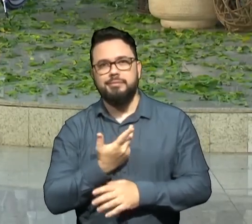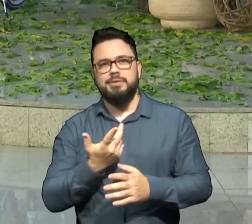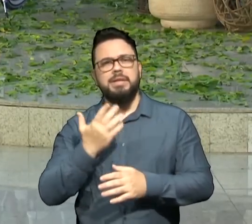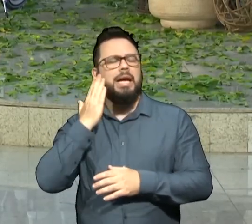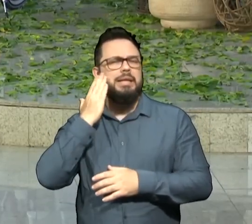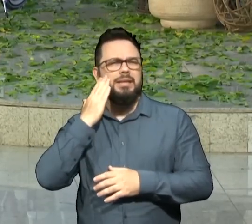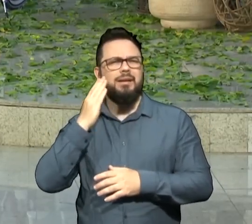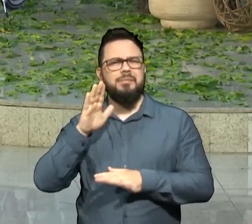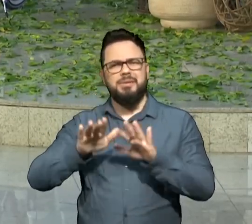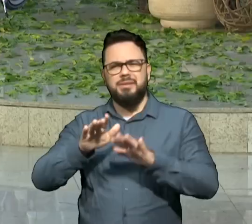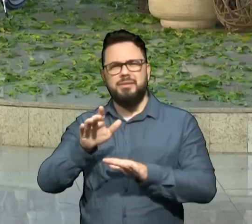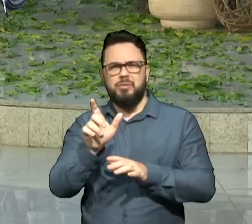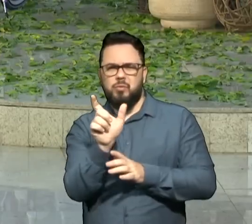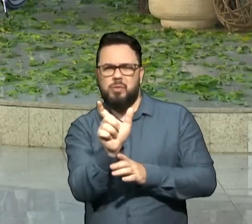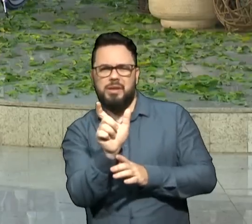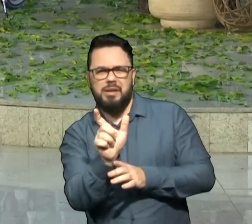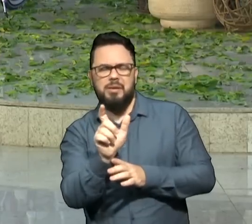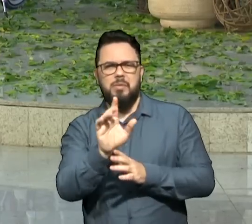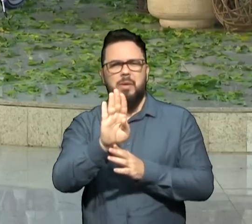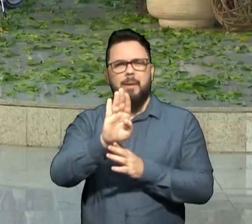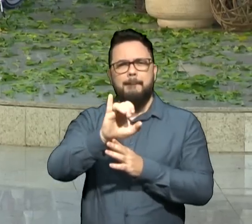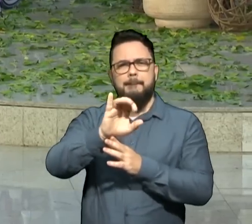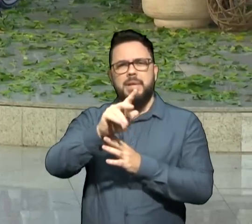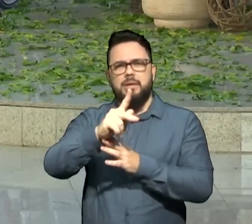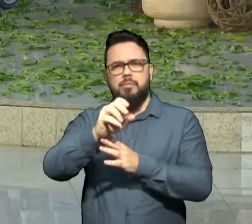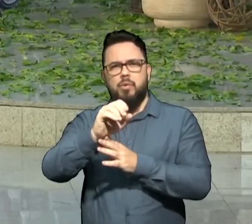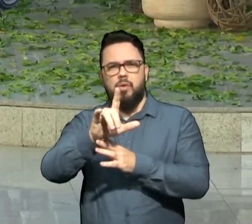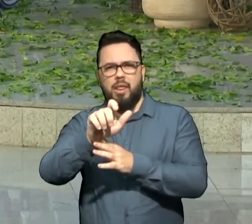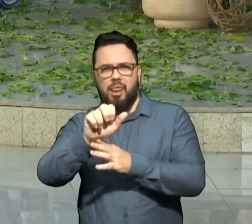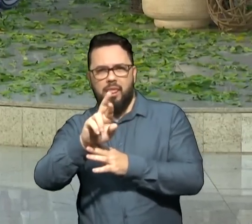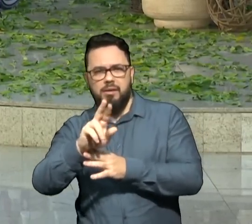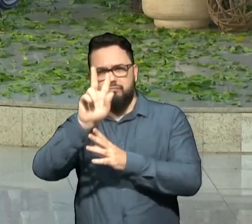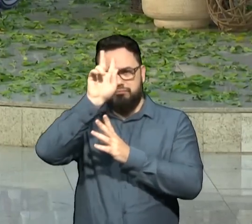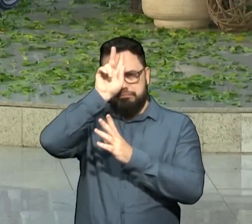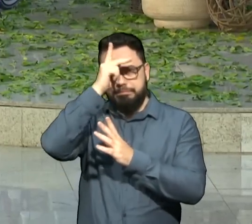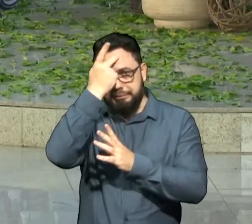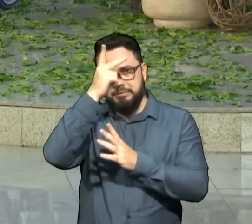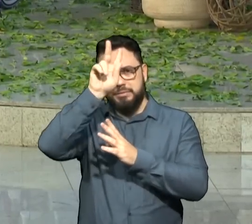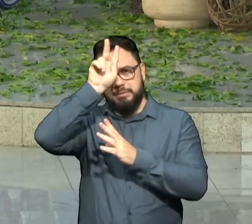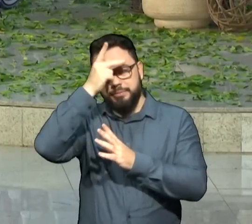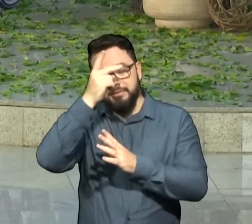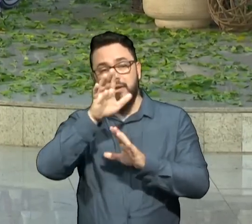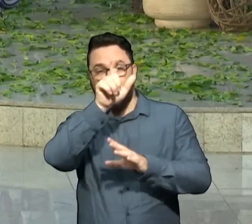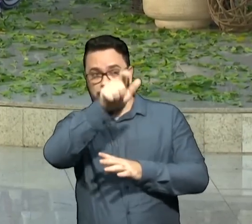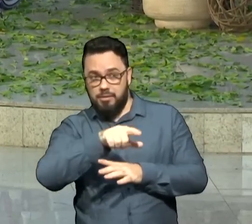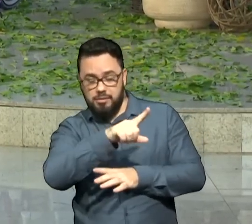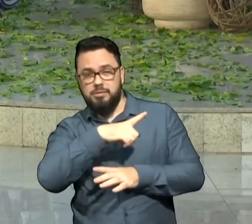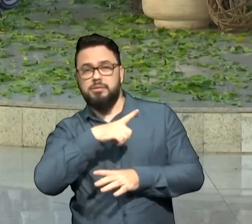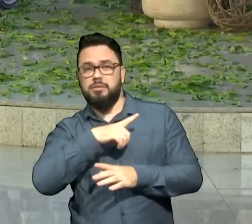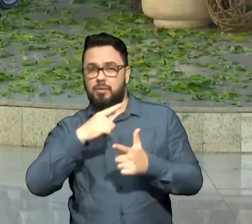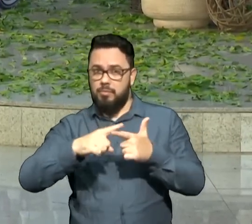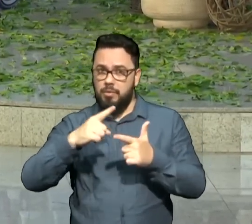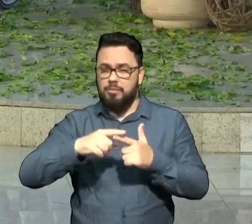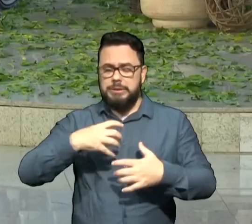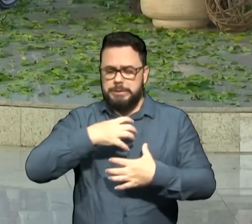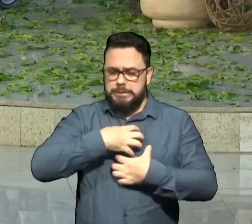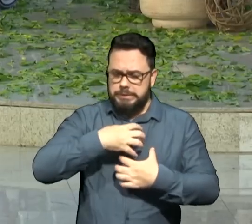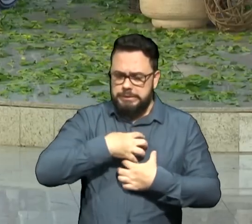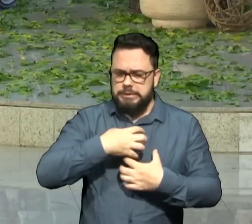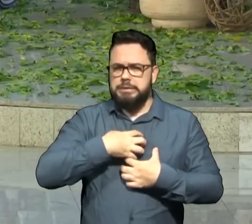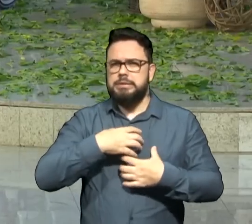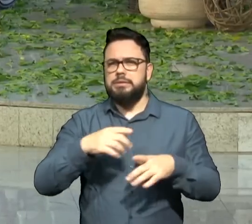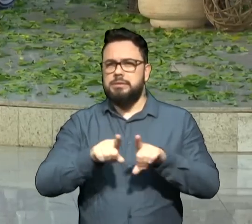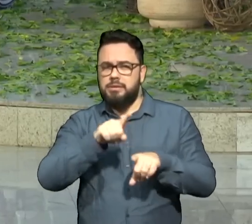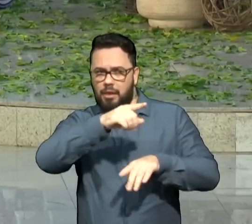eh mas eu estou colocando apenas de forma leiga Santos do mon tinha problema sérios emocionais que o levaram ao